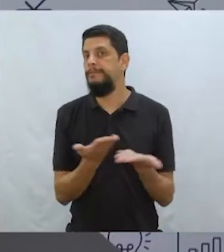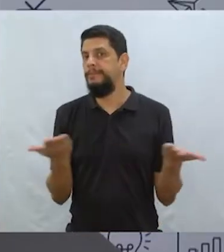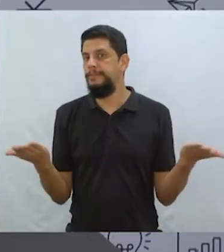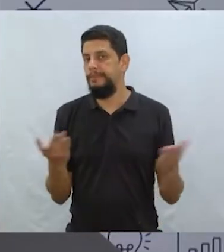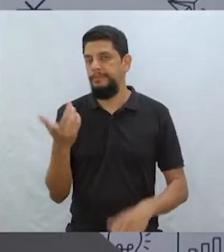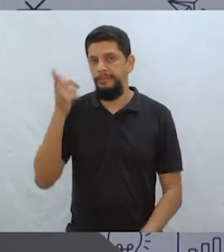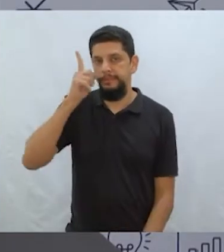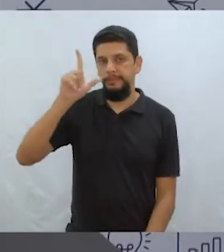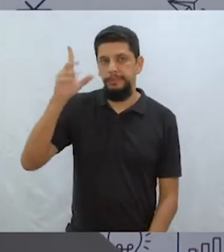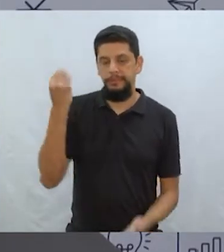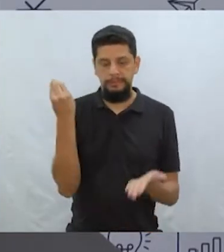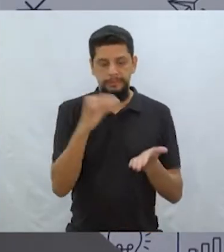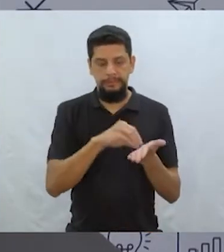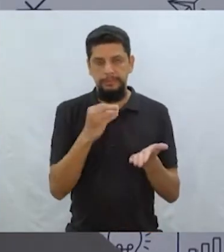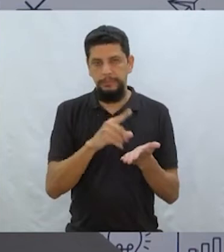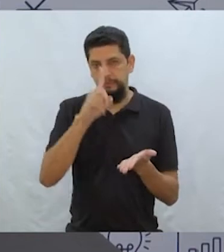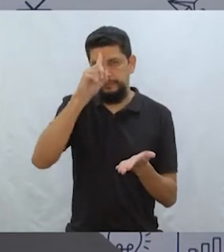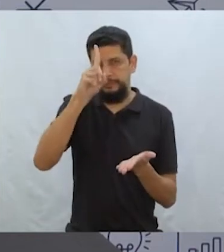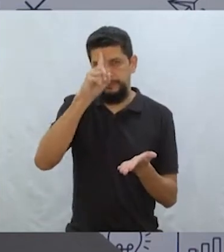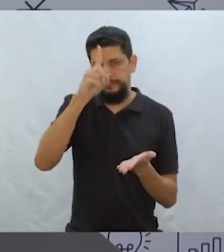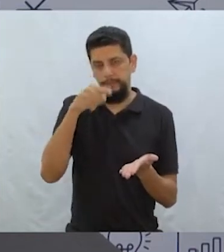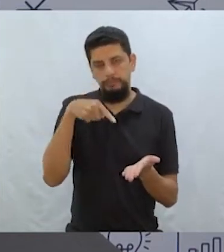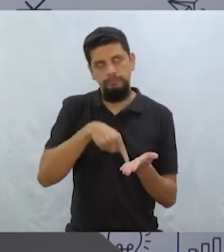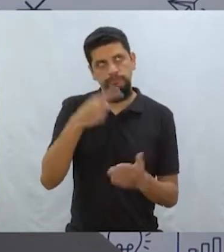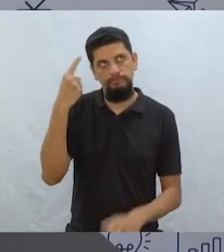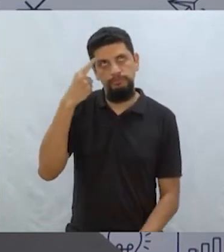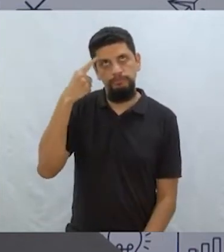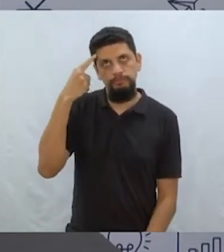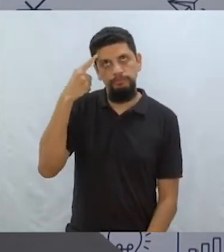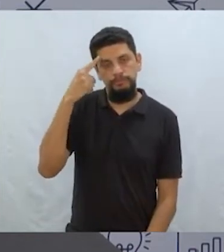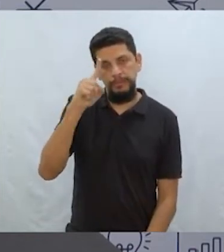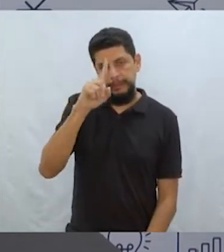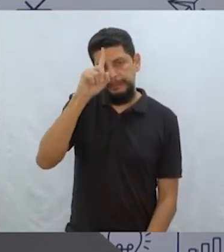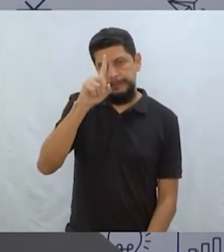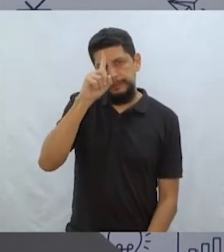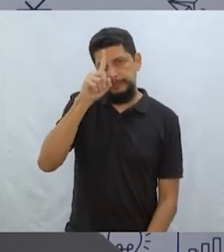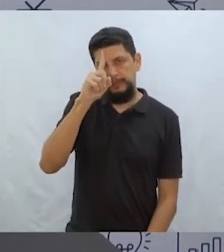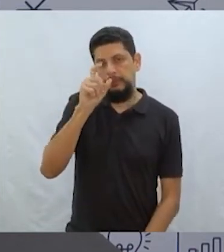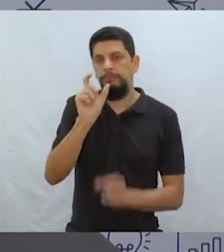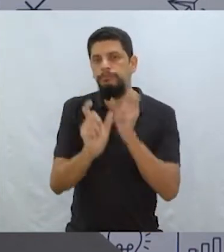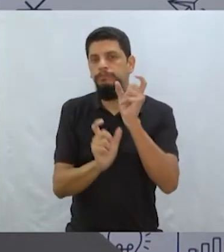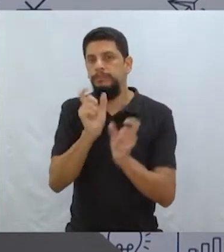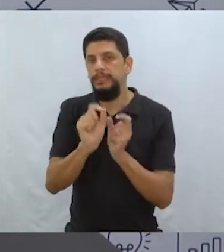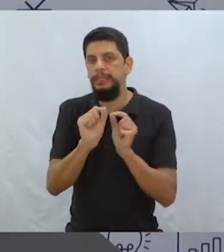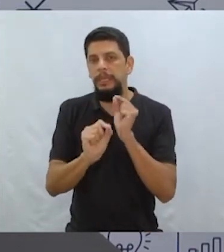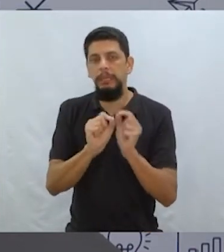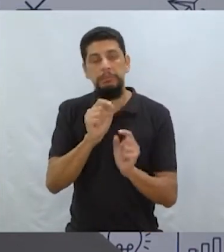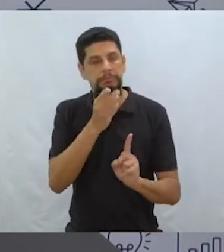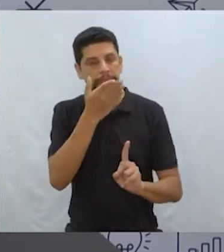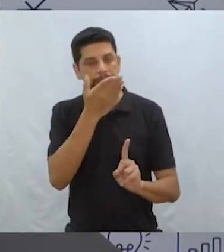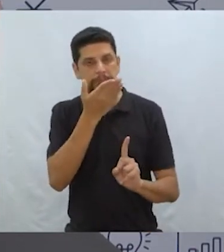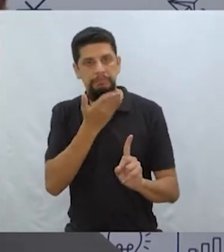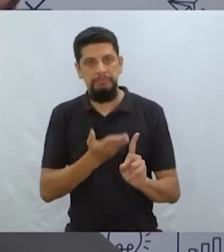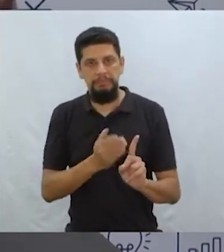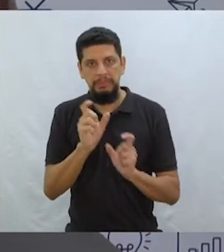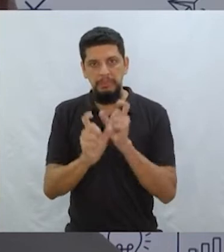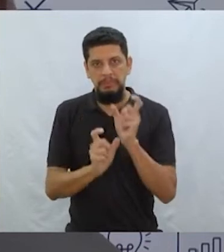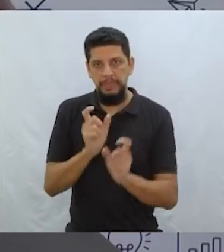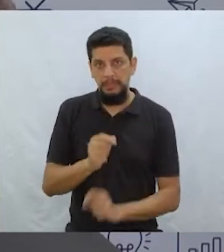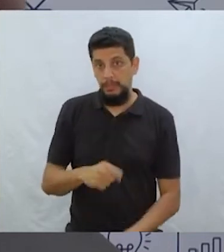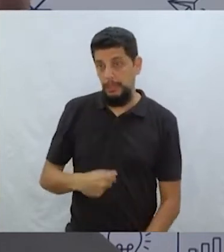E então conseguiu colocar aí as suas ideias pensou na criação quantos são esses personagens quem são esses